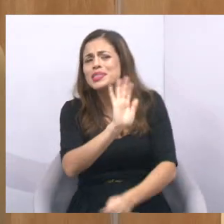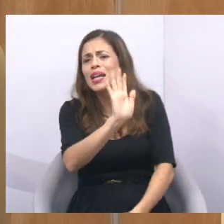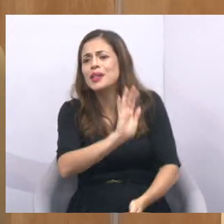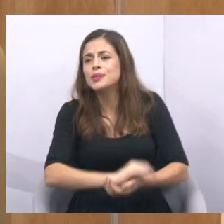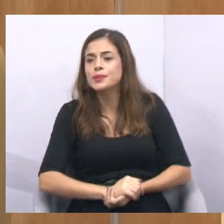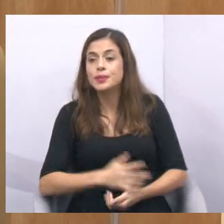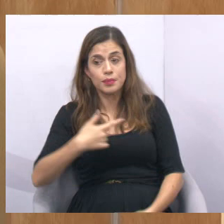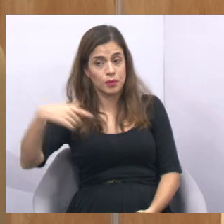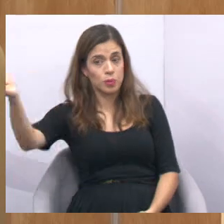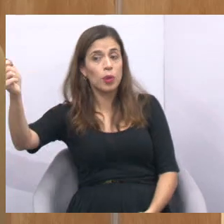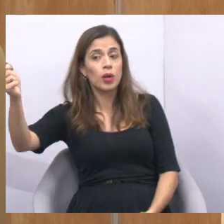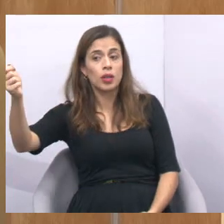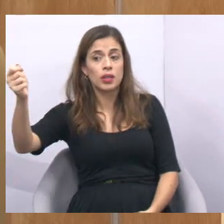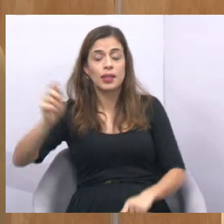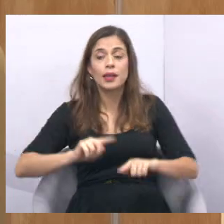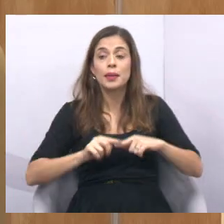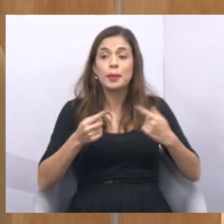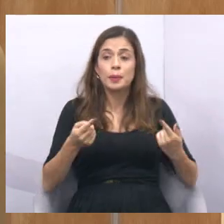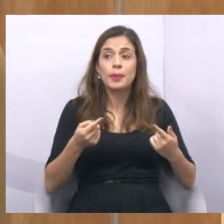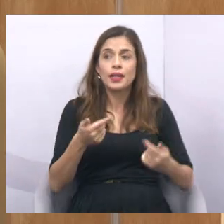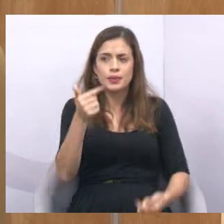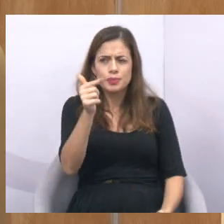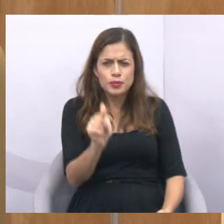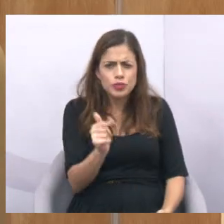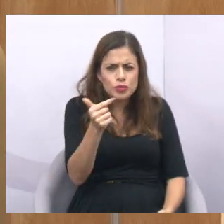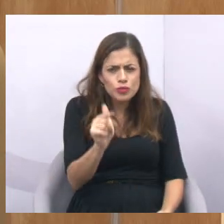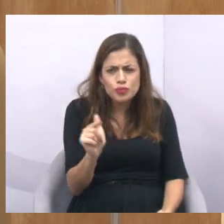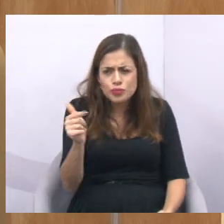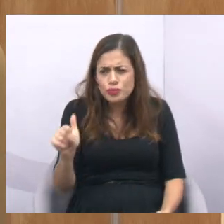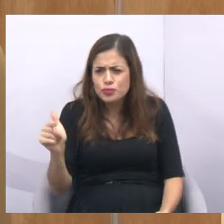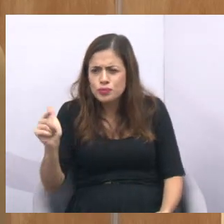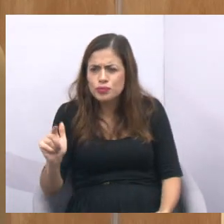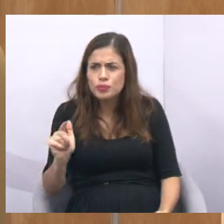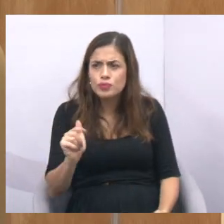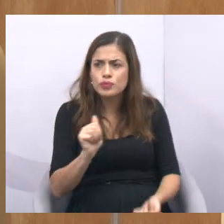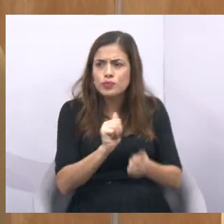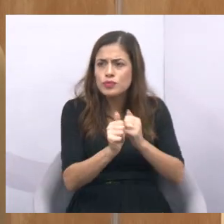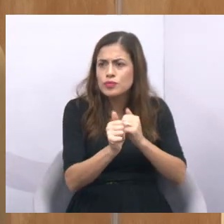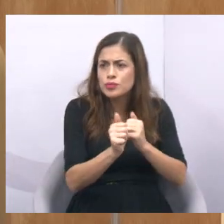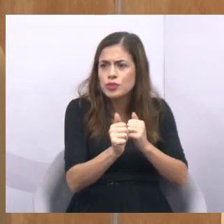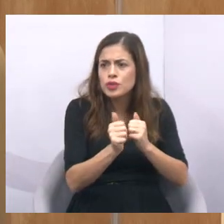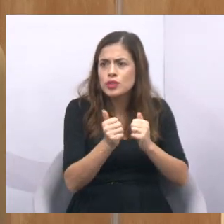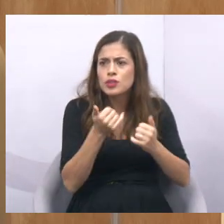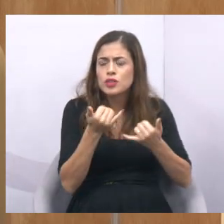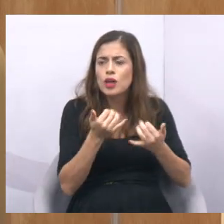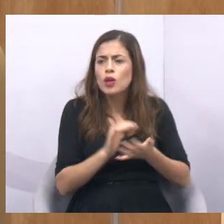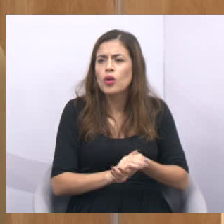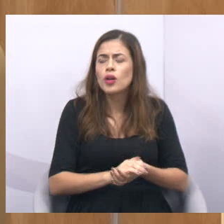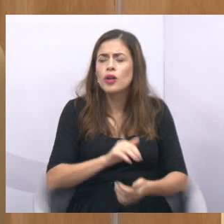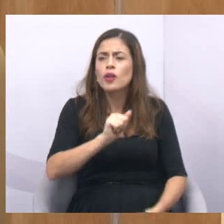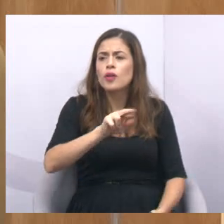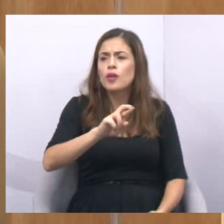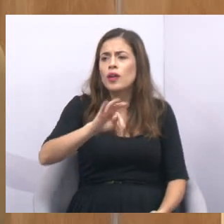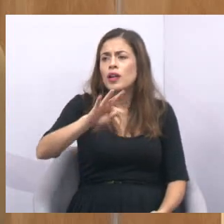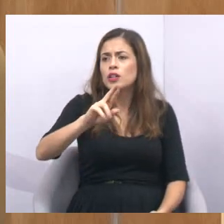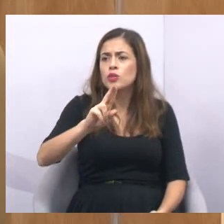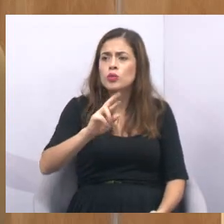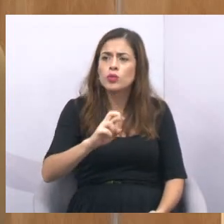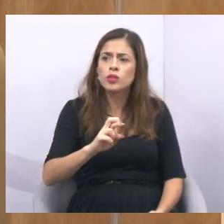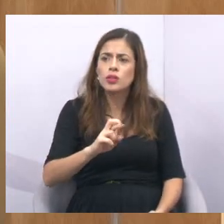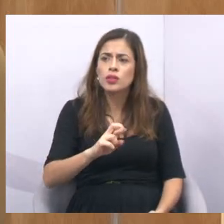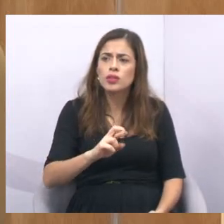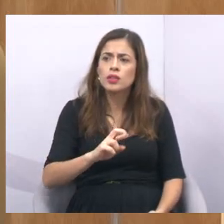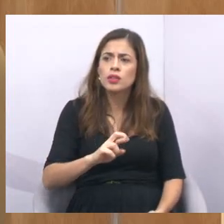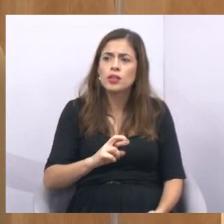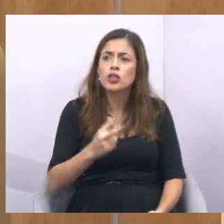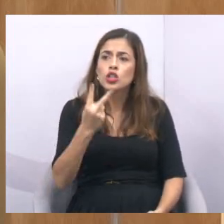Fui embora. Mas não que eu queira repetir o caso desse jogador que está indo para o Palmeiras agora, o Arthur. Só que 2 anos depois o